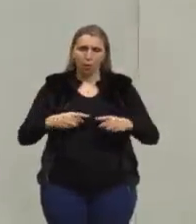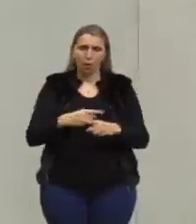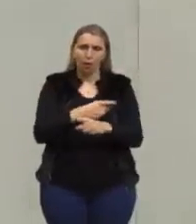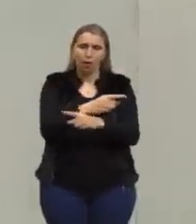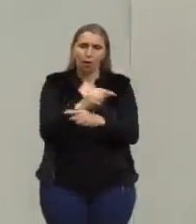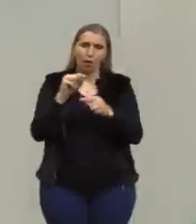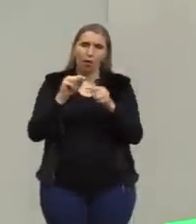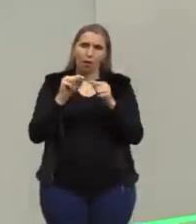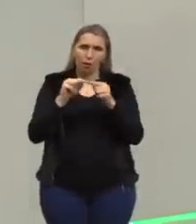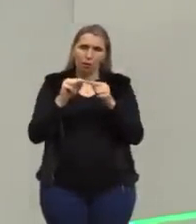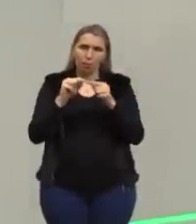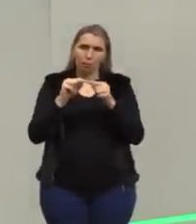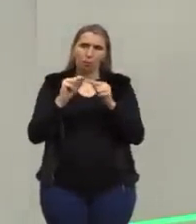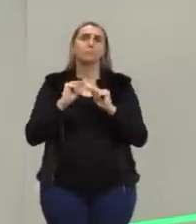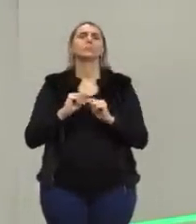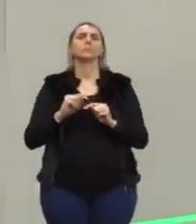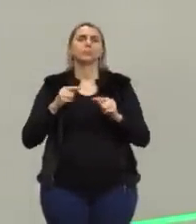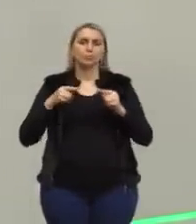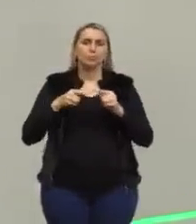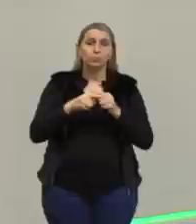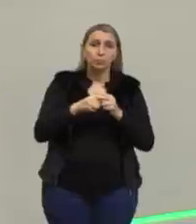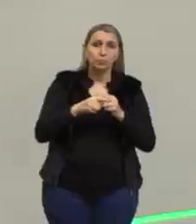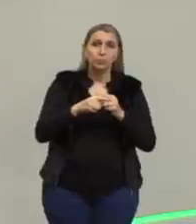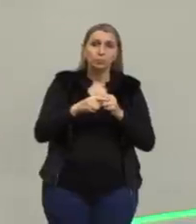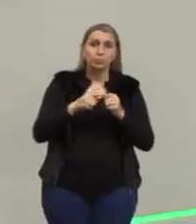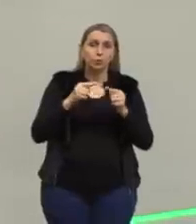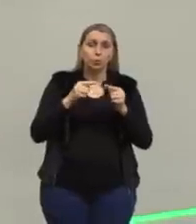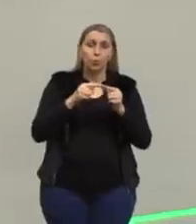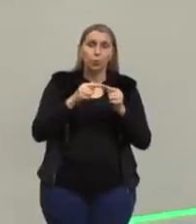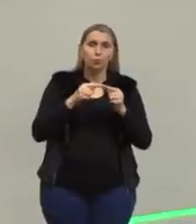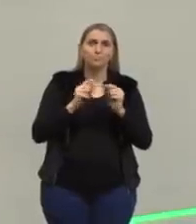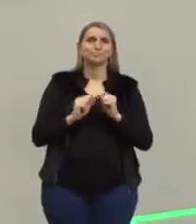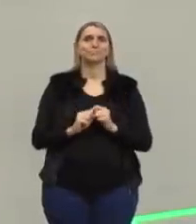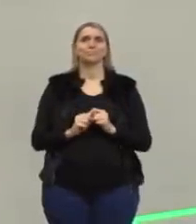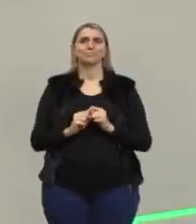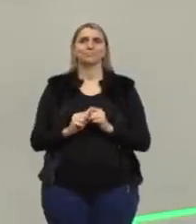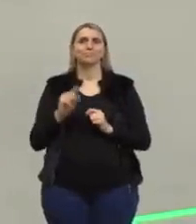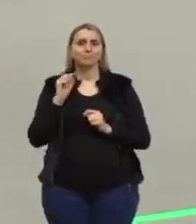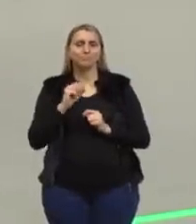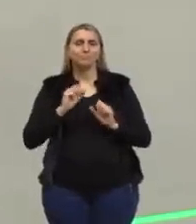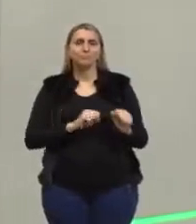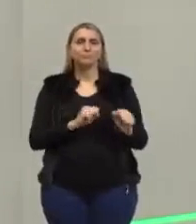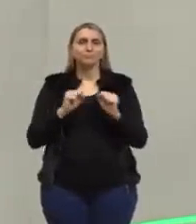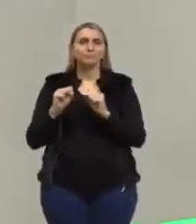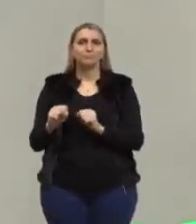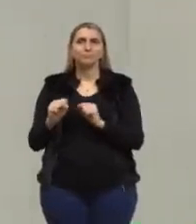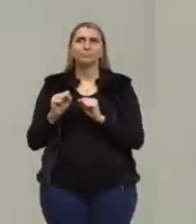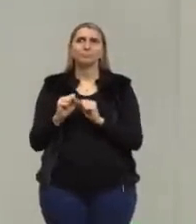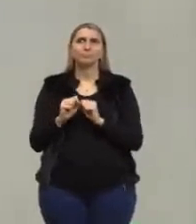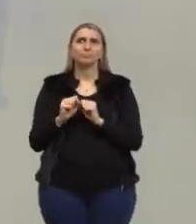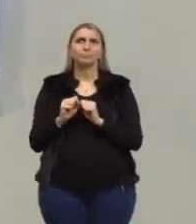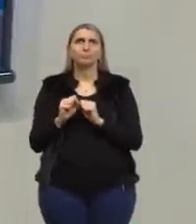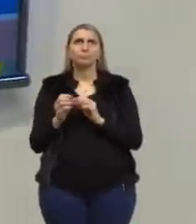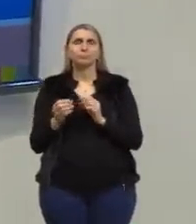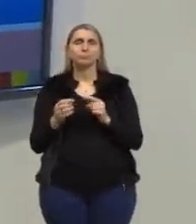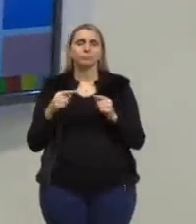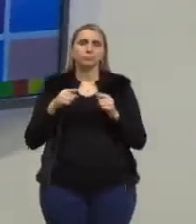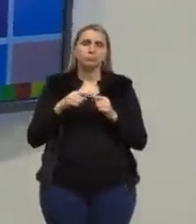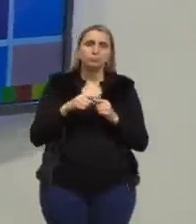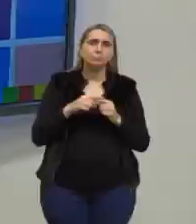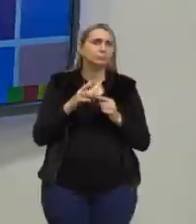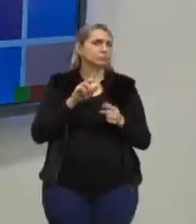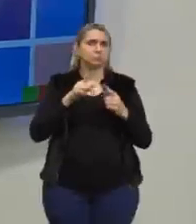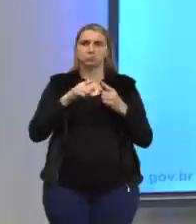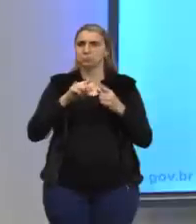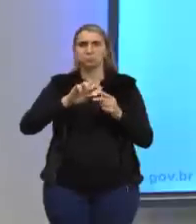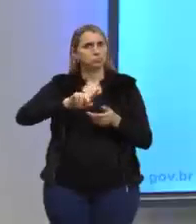transversal é aquela que intercepta em um ponto. E ela pode ser concorrente,